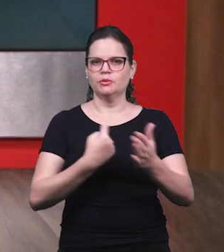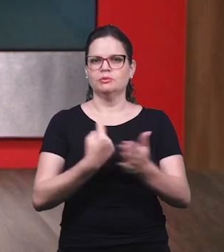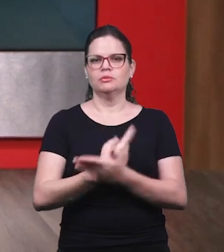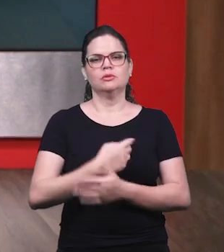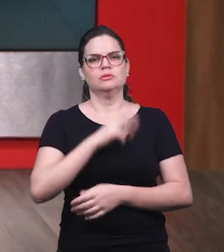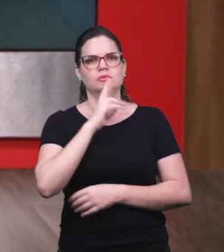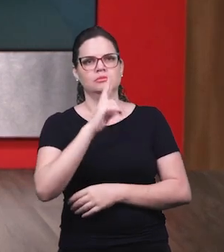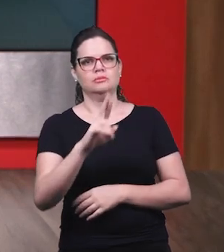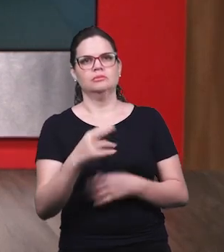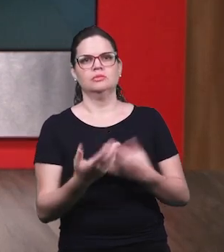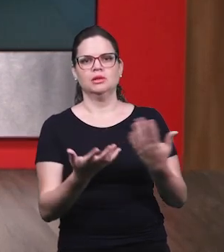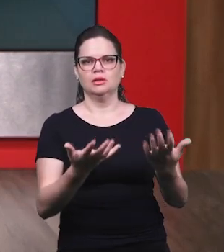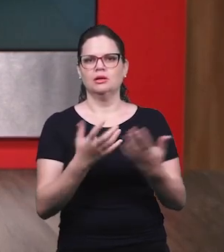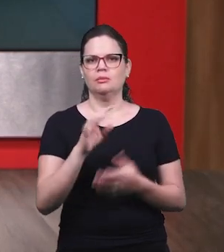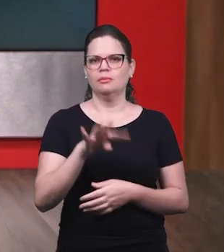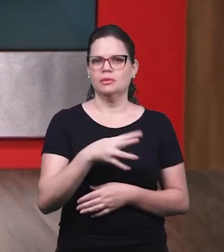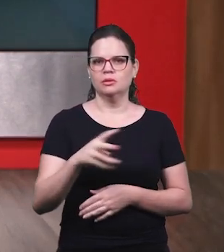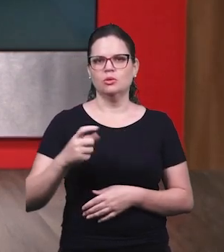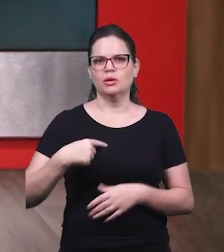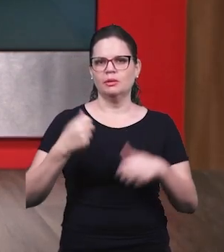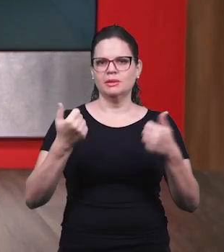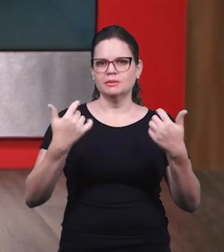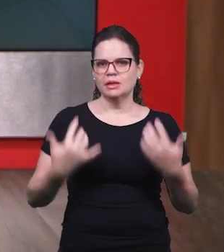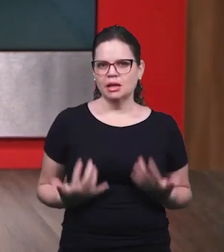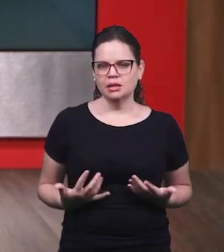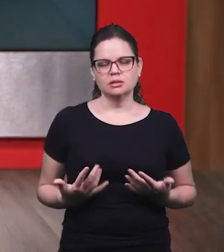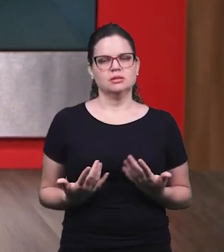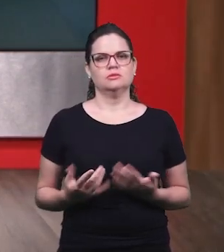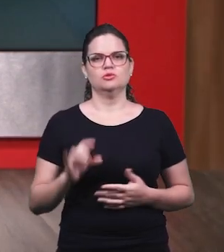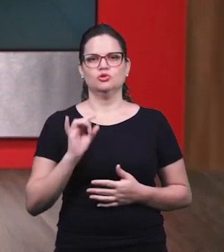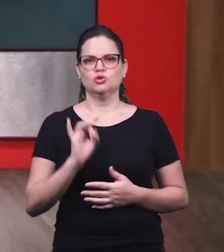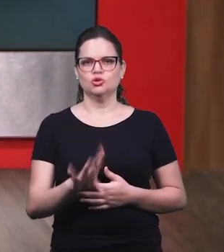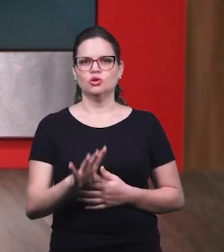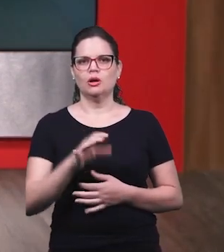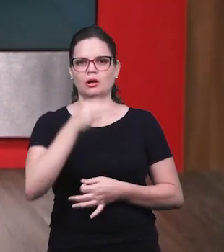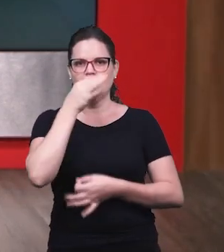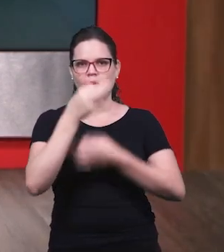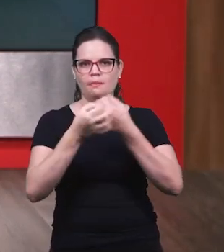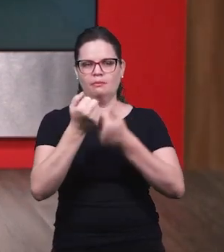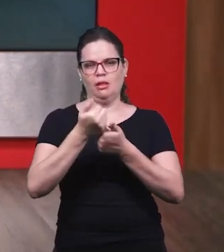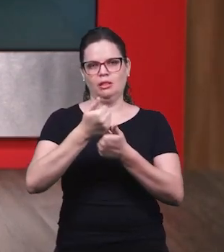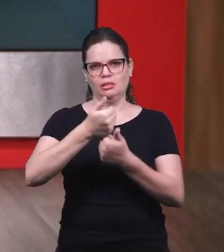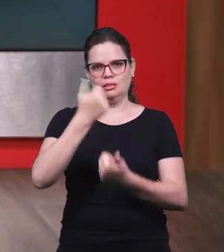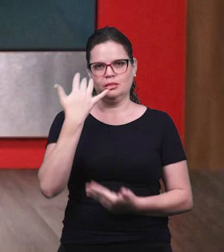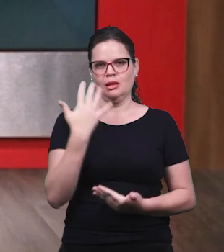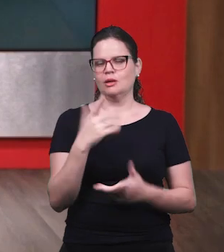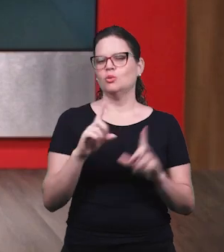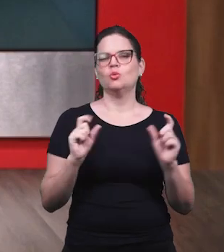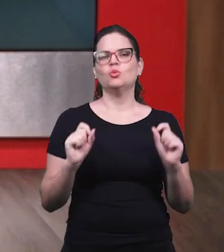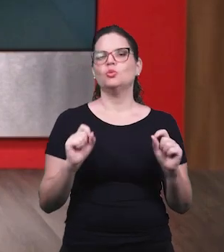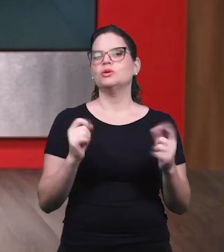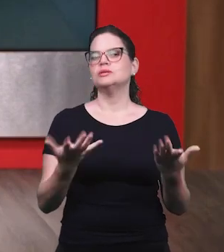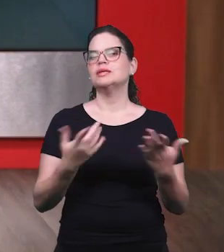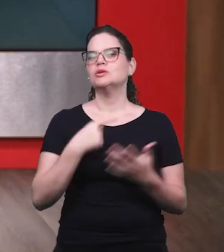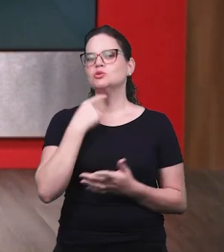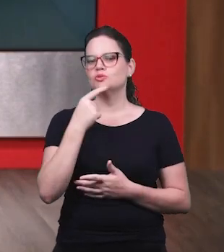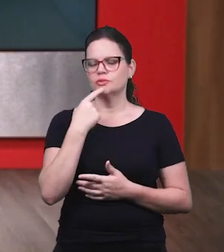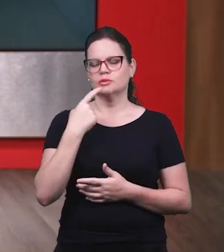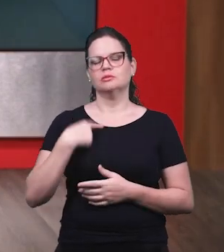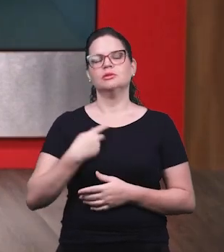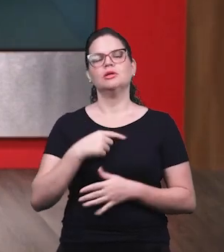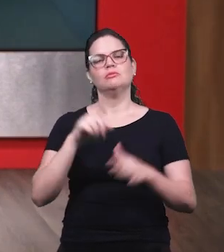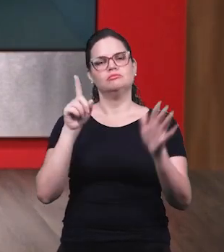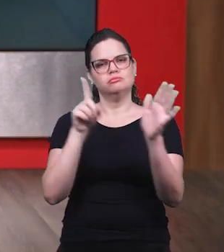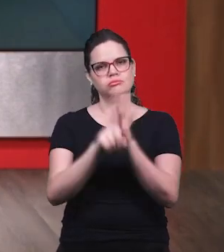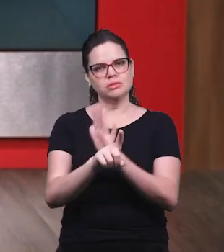uma planilha, quer uma explicação à parte, né? Só colocar ali no comentário que você deseja, que eu faço